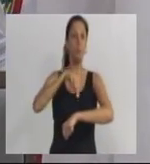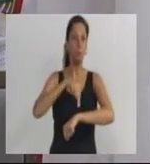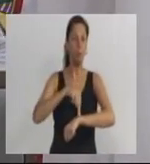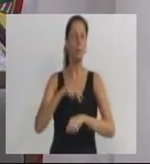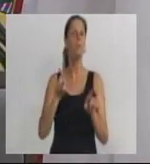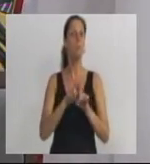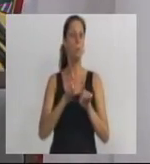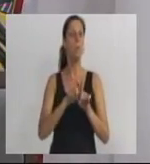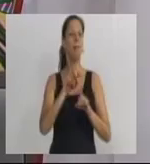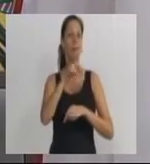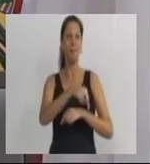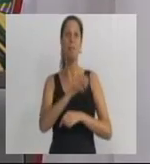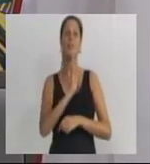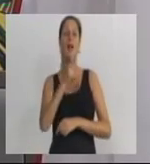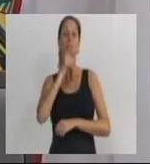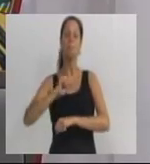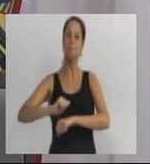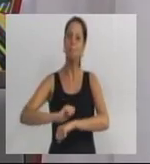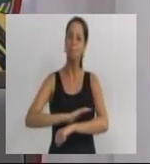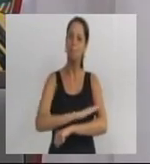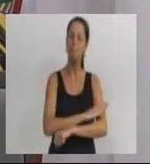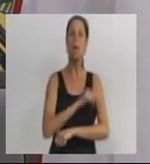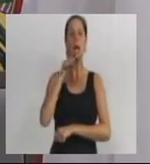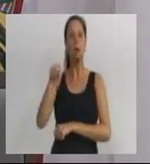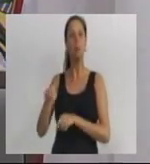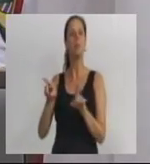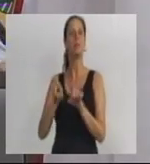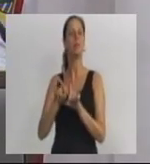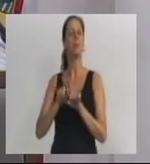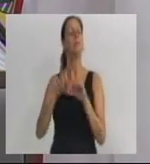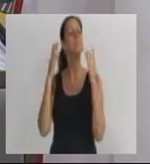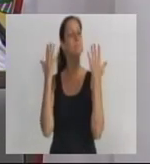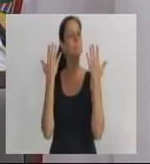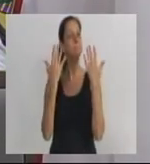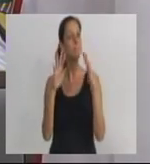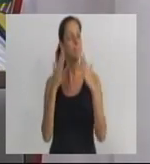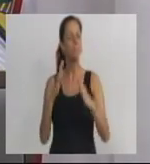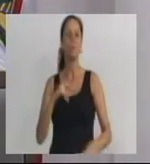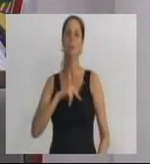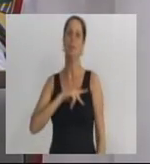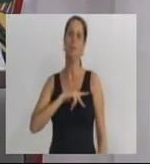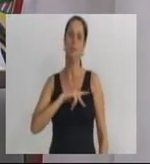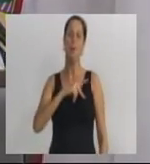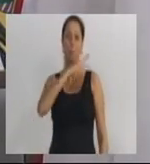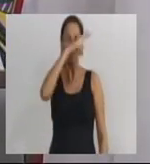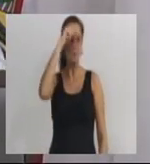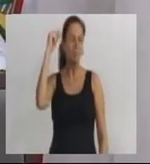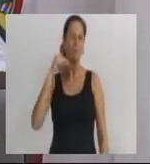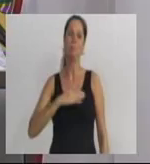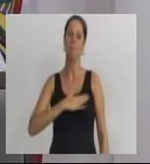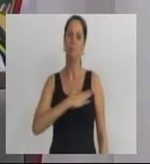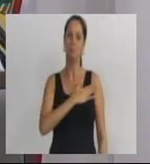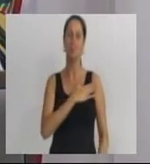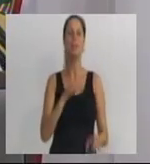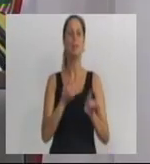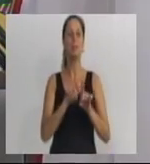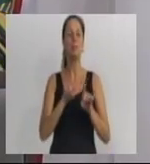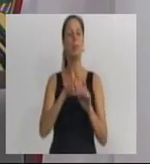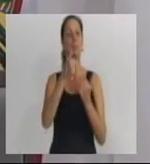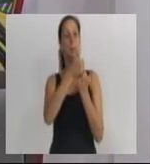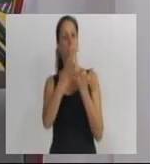aqueles moradores. Parabéns ao prefeito municipal, todo a diretoria também, o